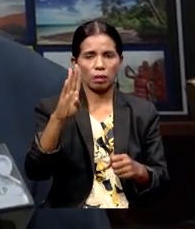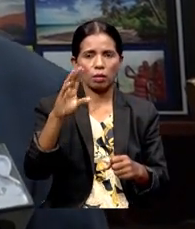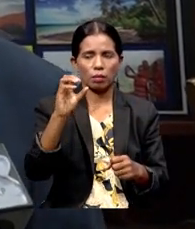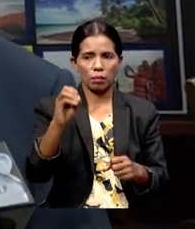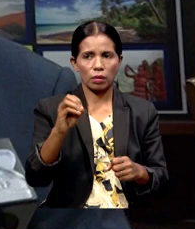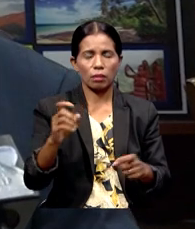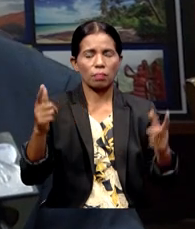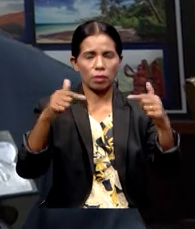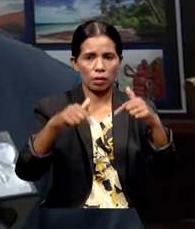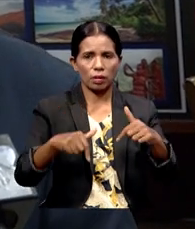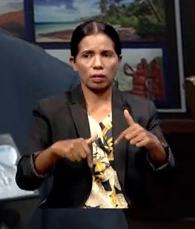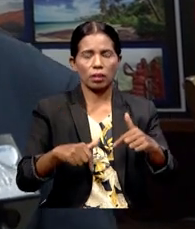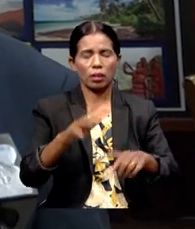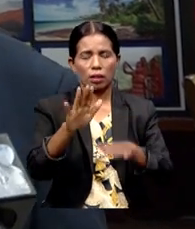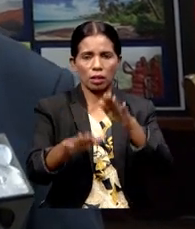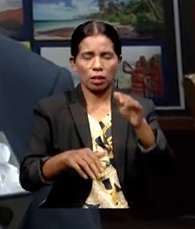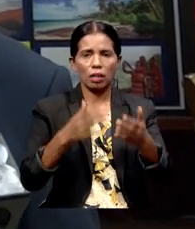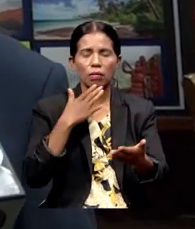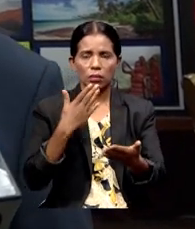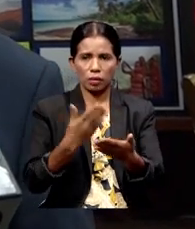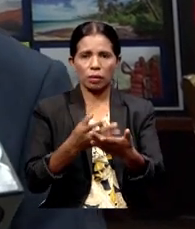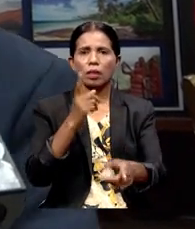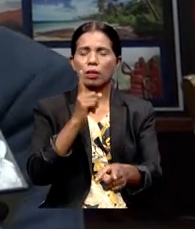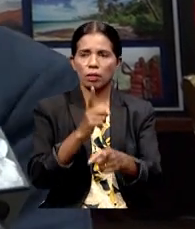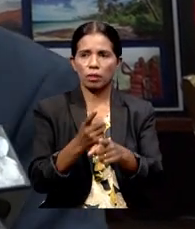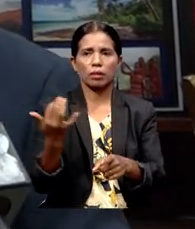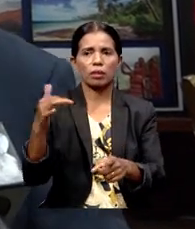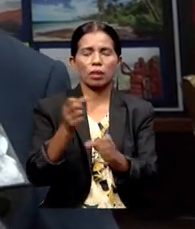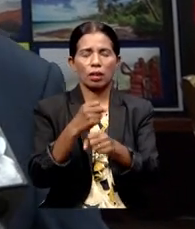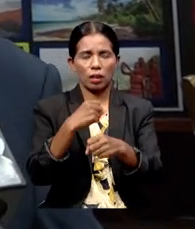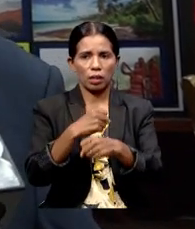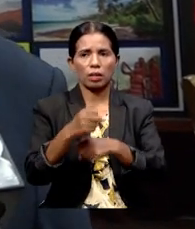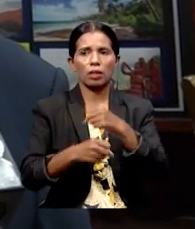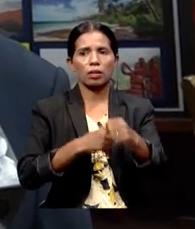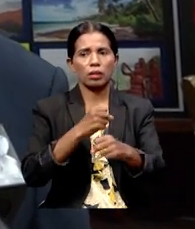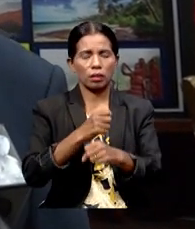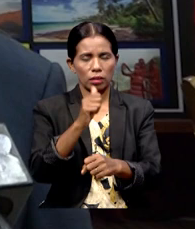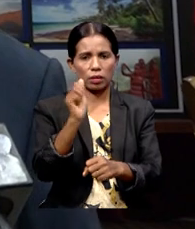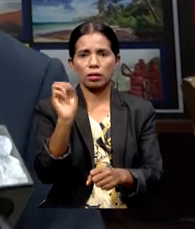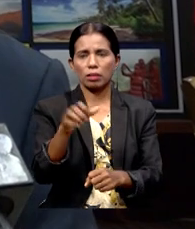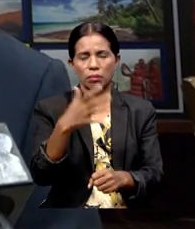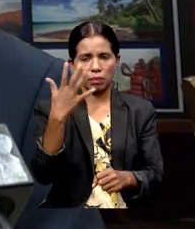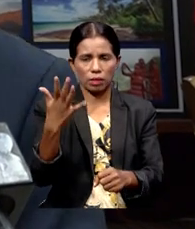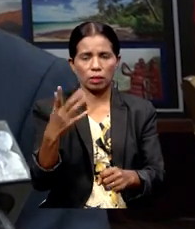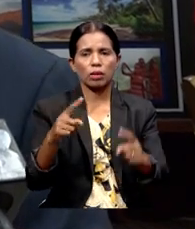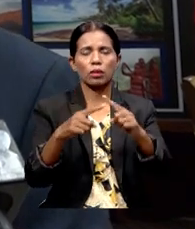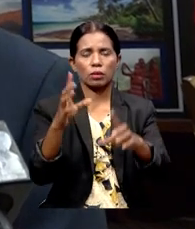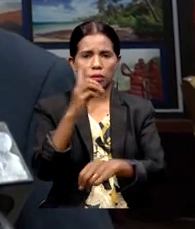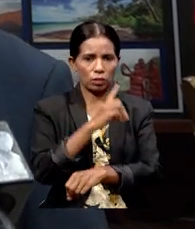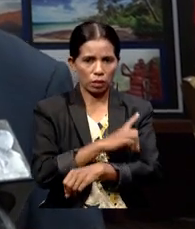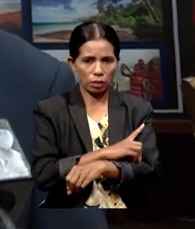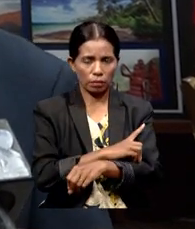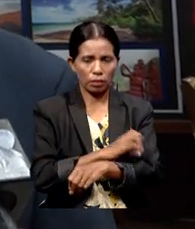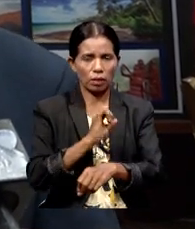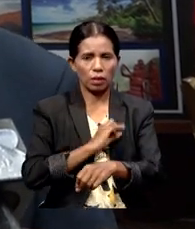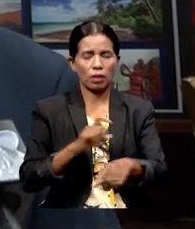mais Balibo. Durante o Nelau, capaz de ter vez, e se ralau, tinha na Tina São Luís em Lima. E hoje, a